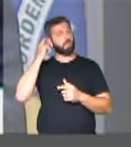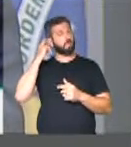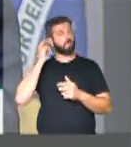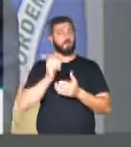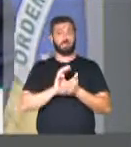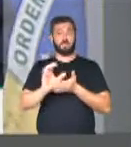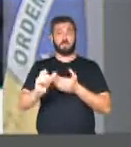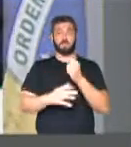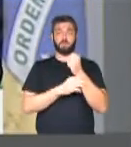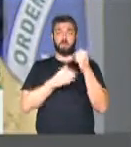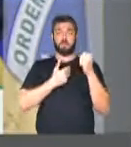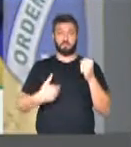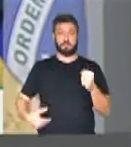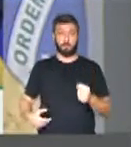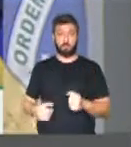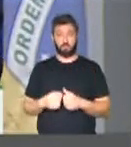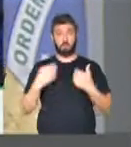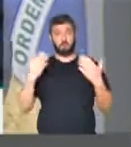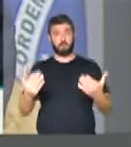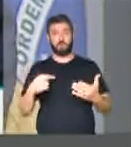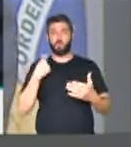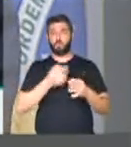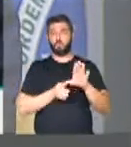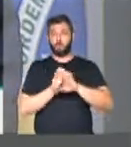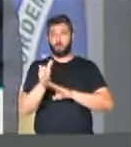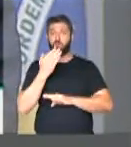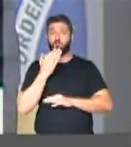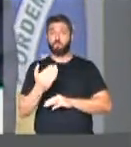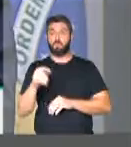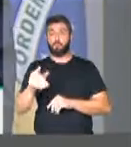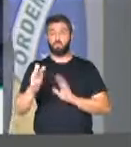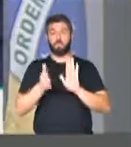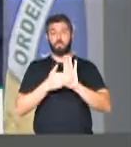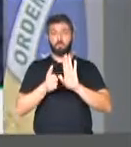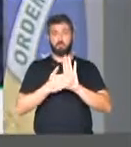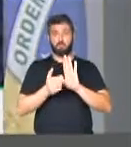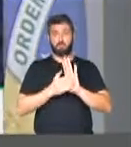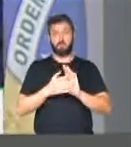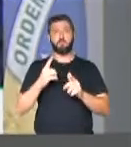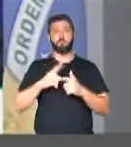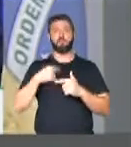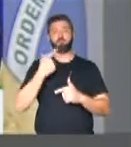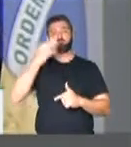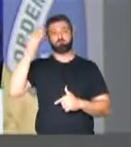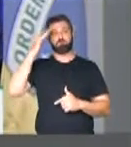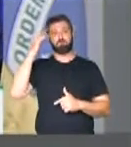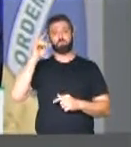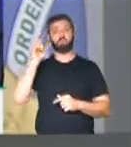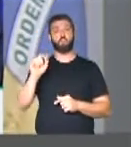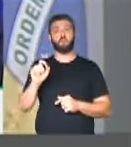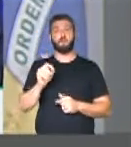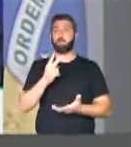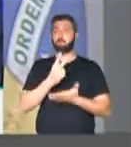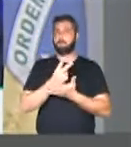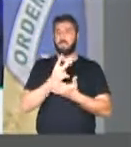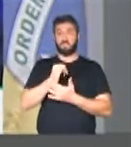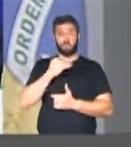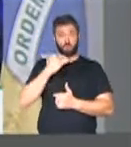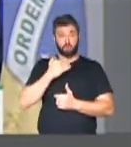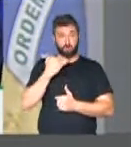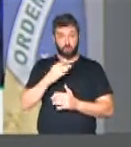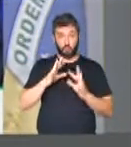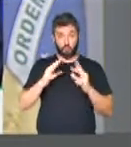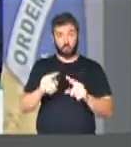financiamento da segurança pública. Portanto, nós encaminhamos favoravelmente essa proposta, por entender que, ainda que não seja